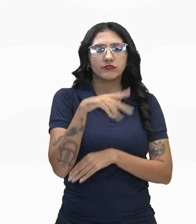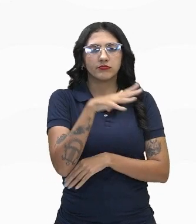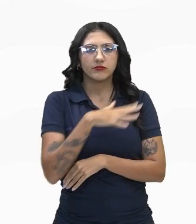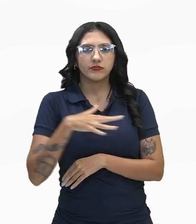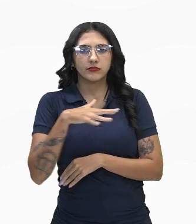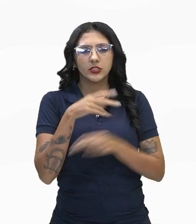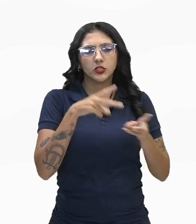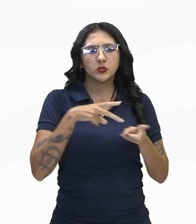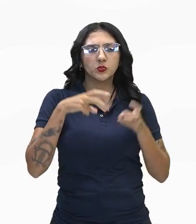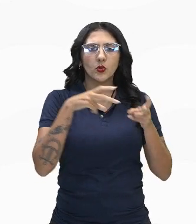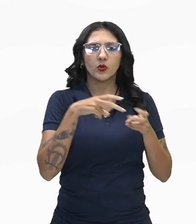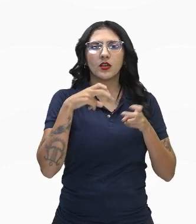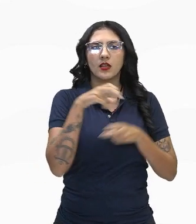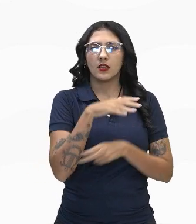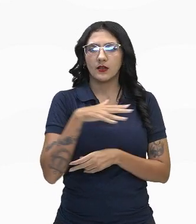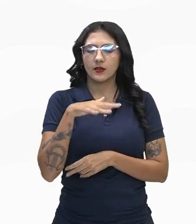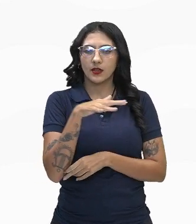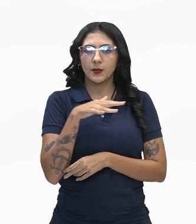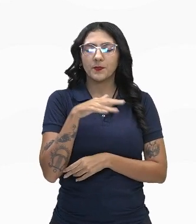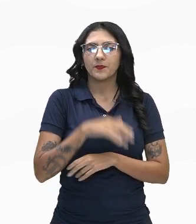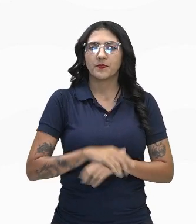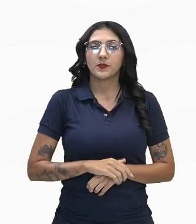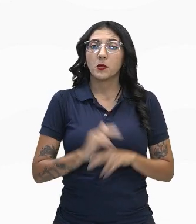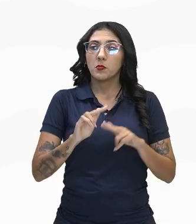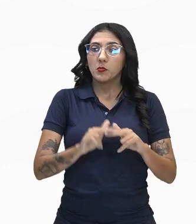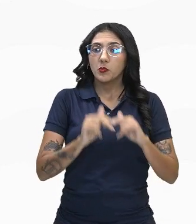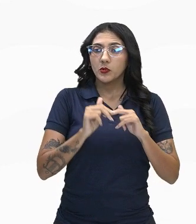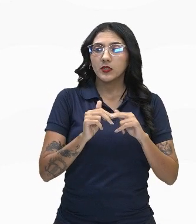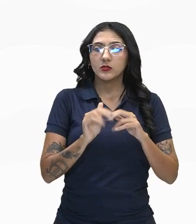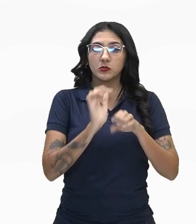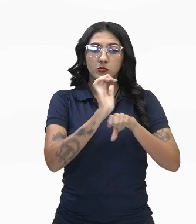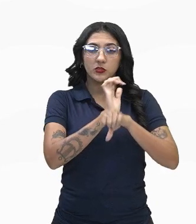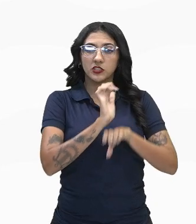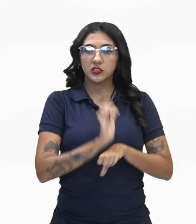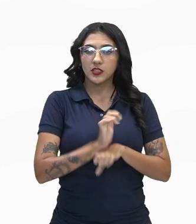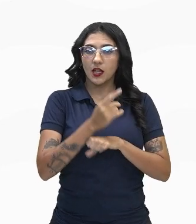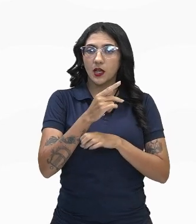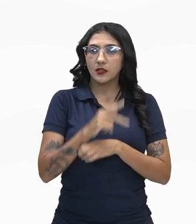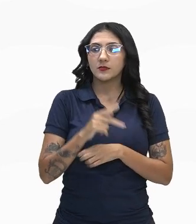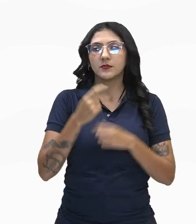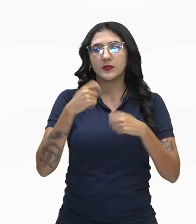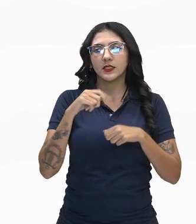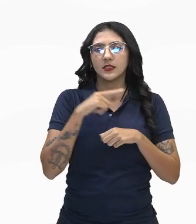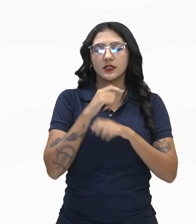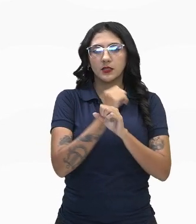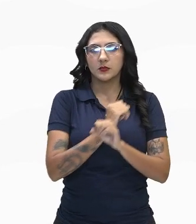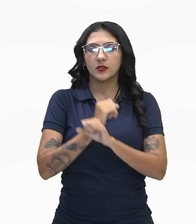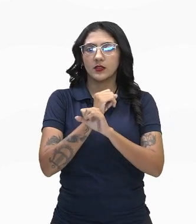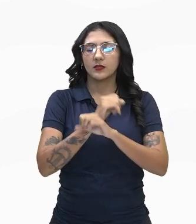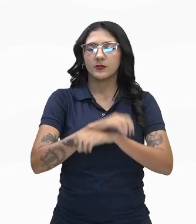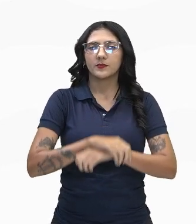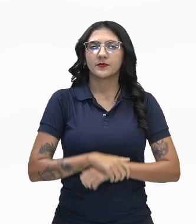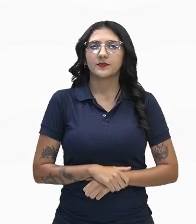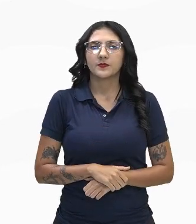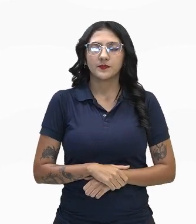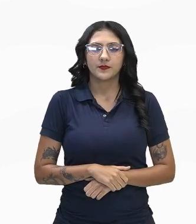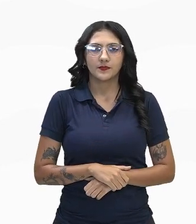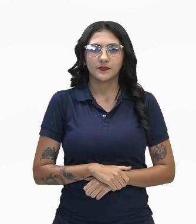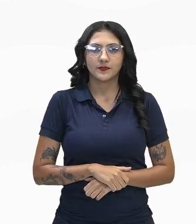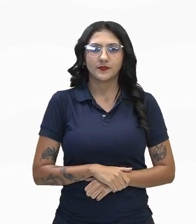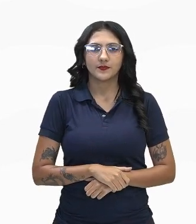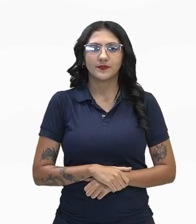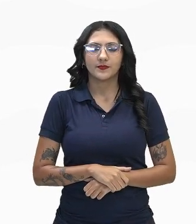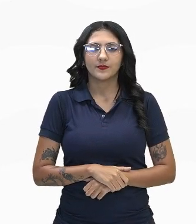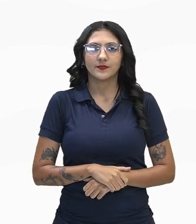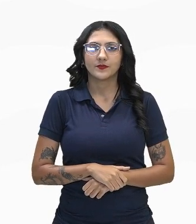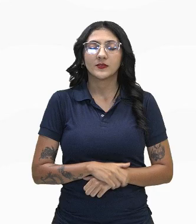explorá-lo economicamente. Por isso, o Estado precisa fazer esse papel de defesa. Então, gente, a gente observa que realmente tem